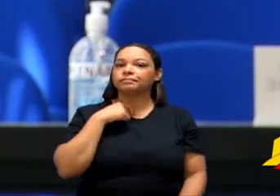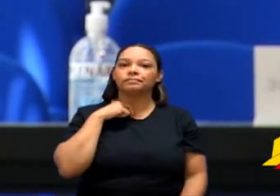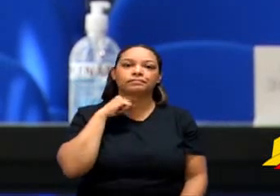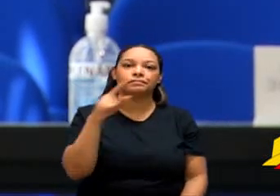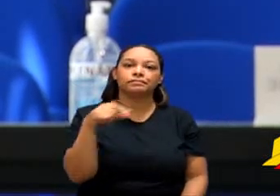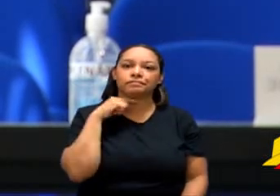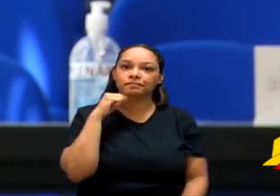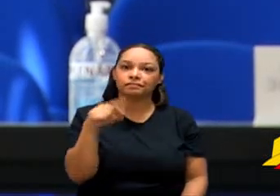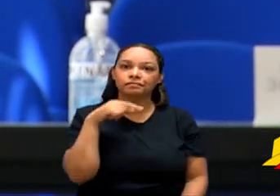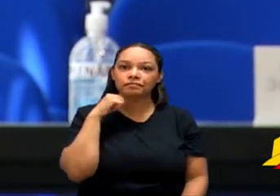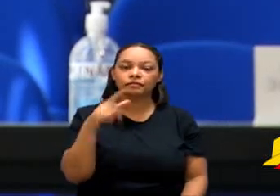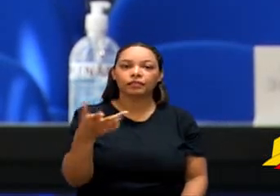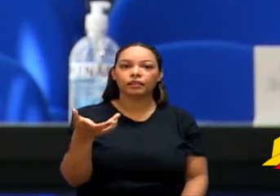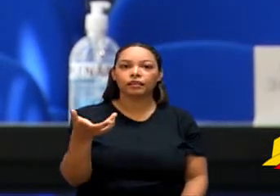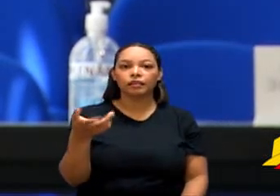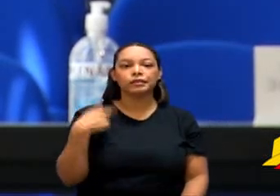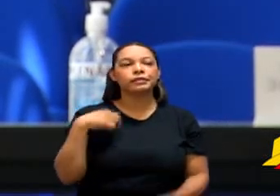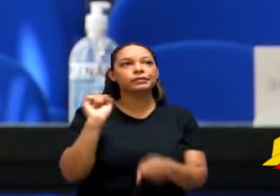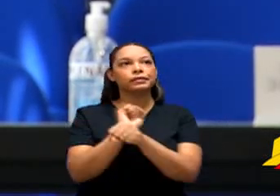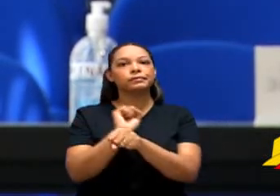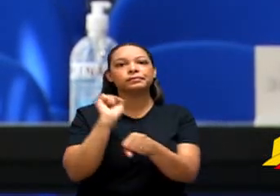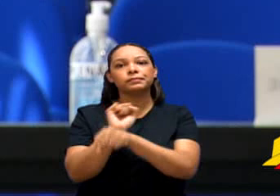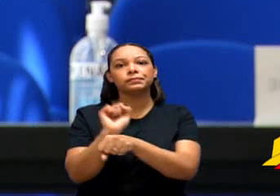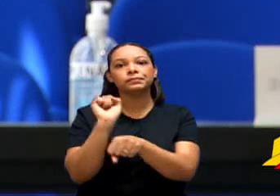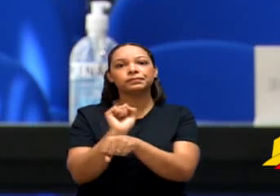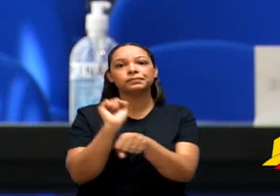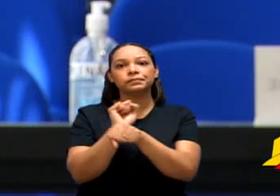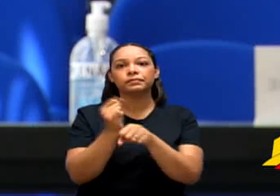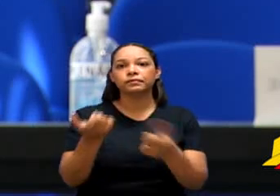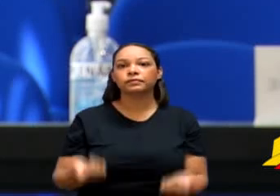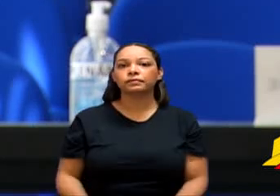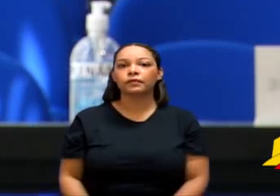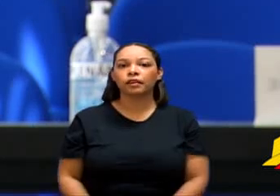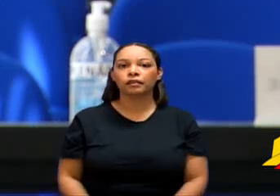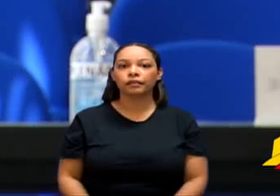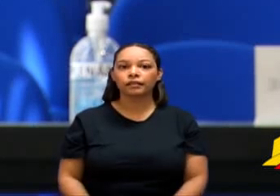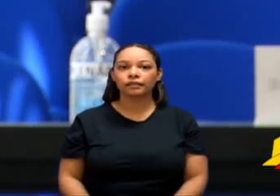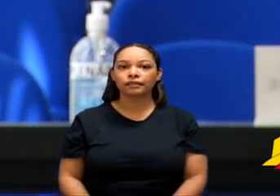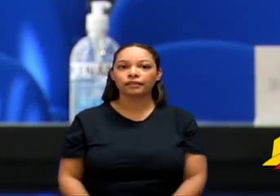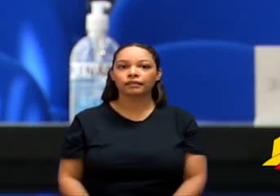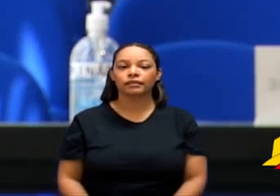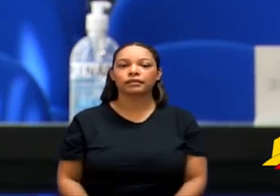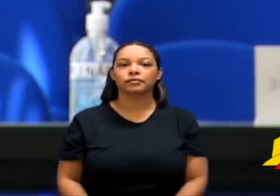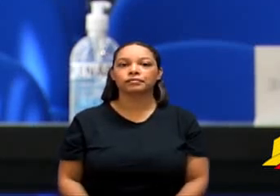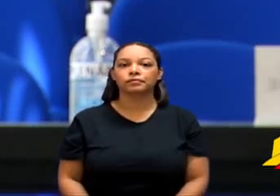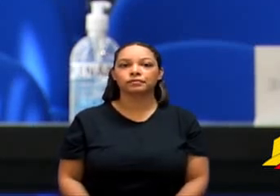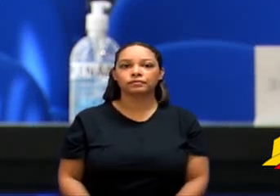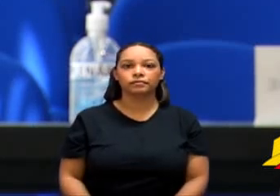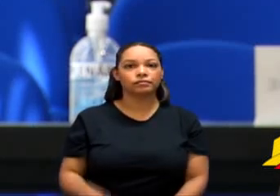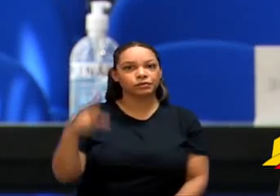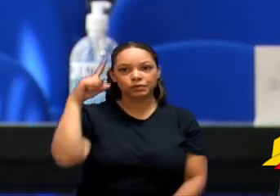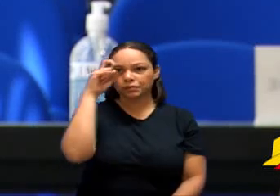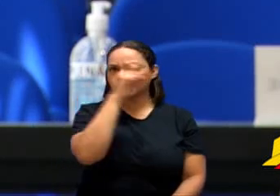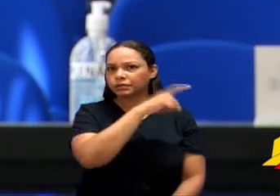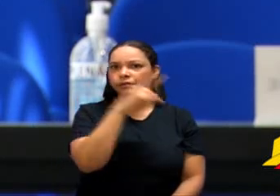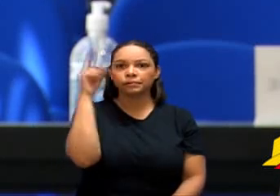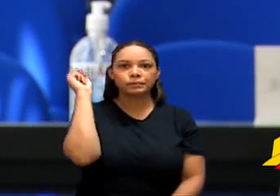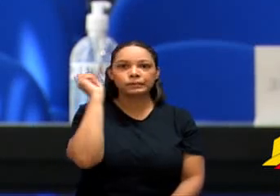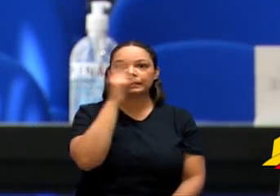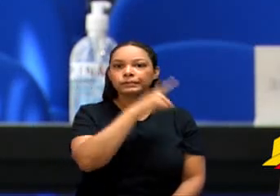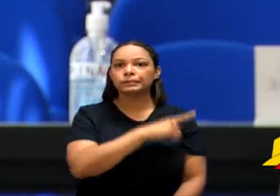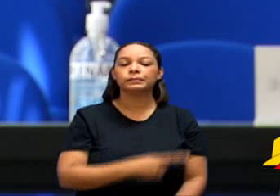de uma pessoa que deveria estar executando o serviço e prestar aí informações à comunidade, fazer com